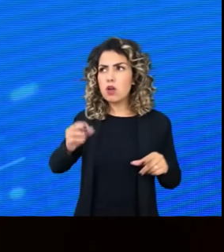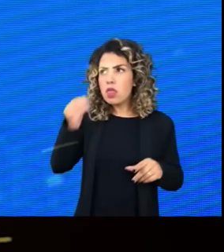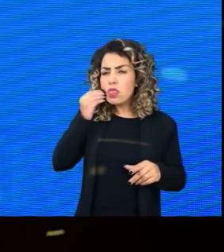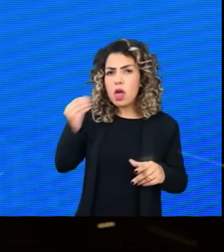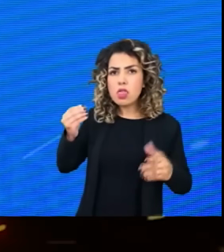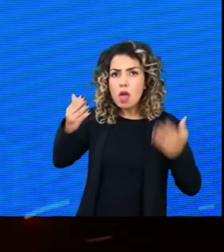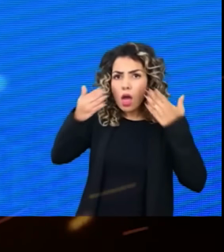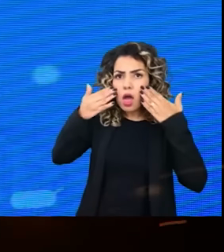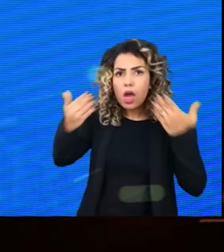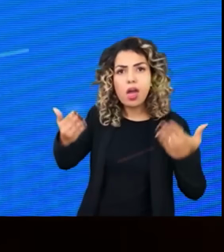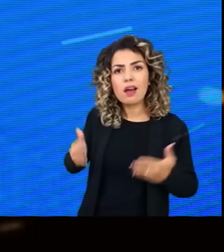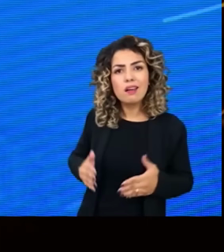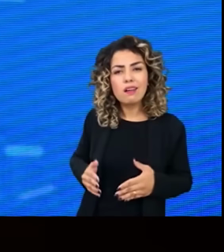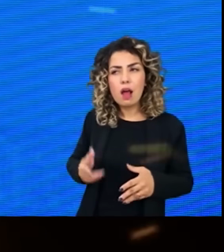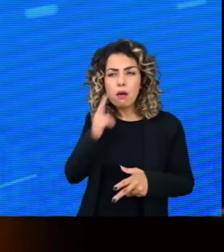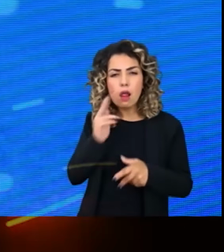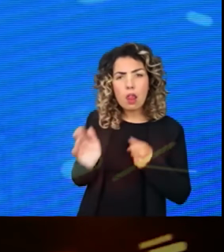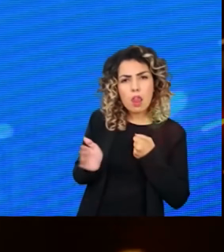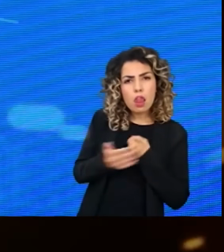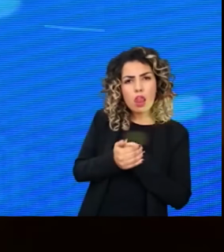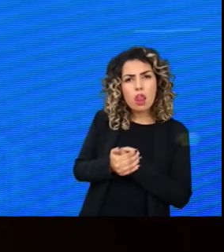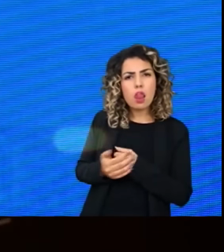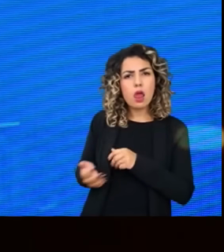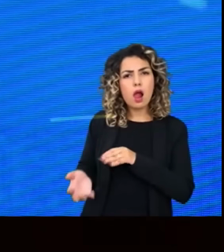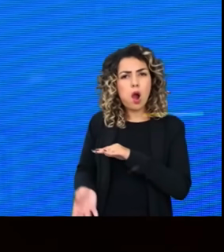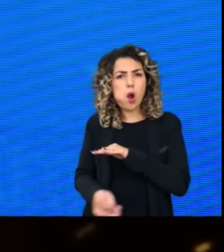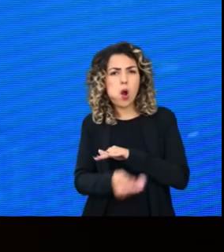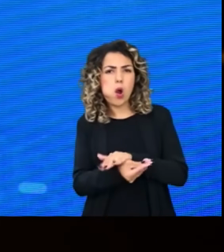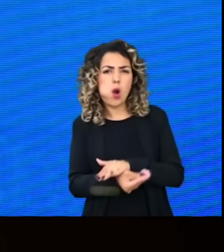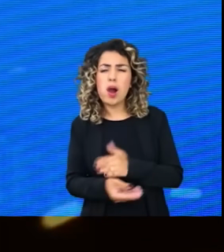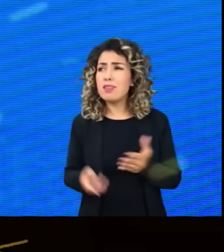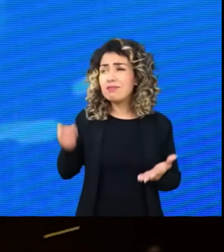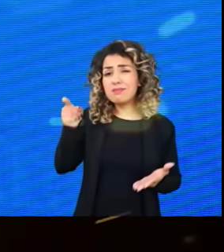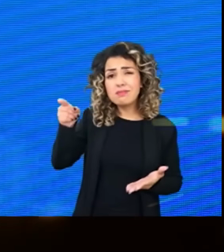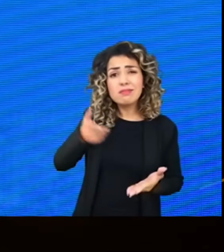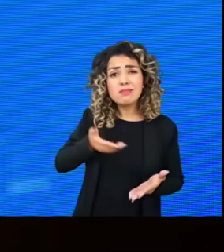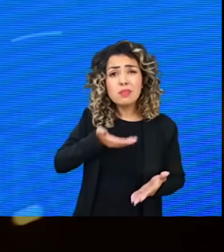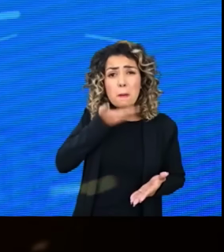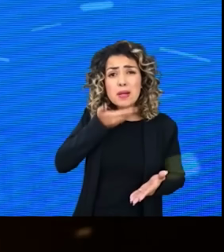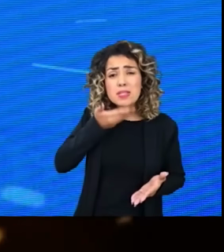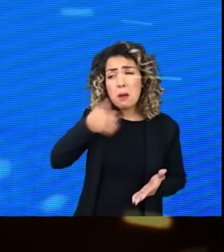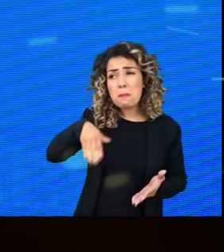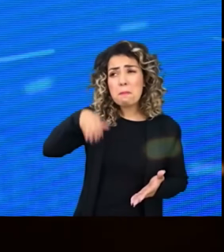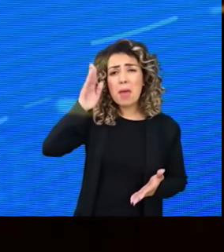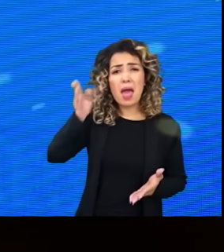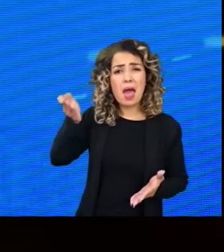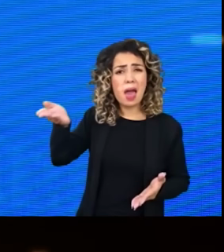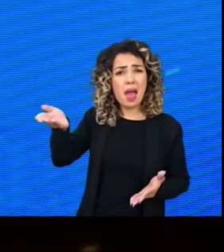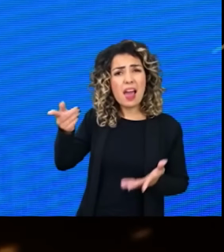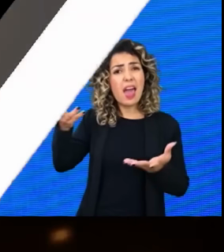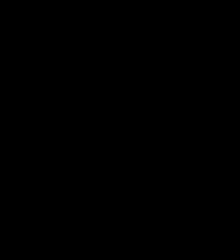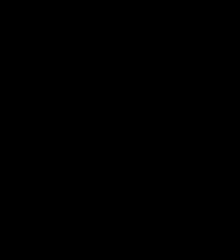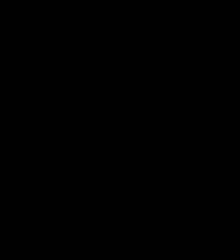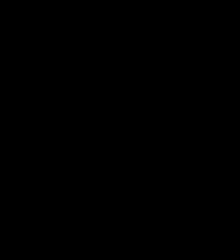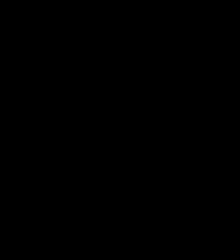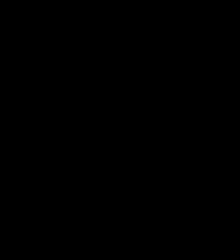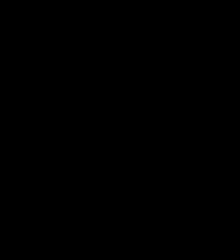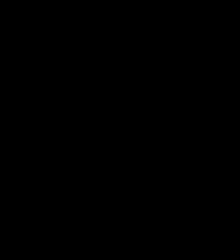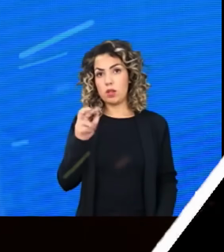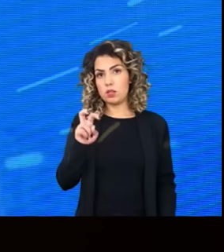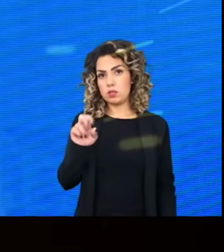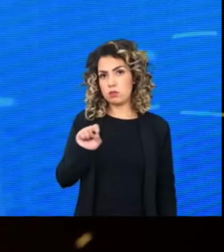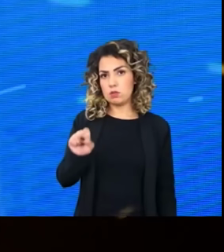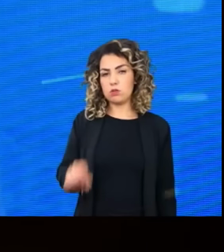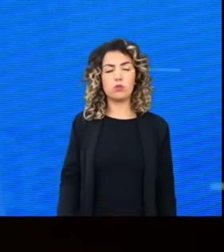e esse cidadão aqui foi um dos Pioneiros desse tipo de roubo e quer atacar a honra das pessoas não dá para aguentar a gente vai